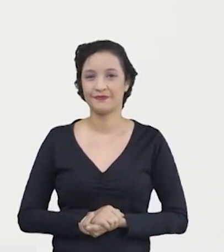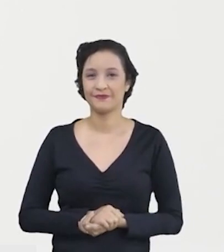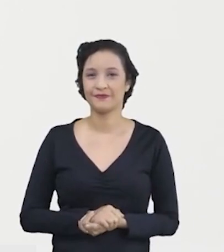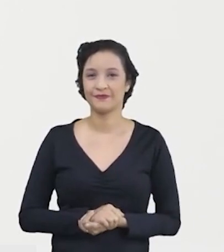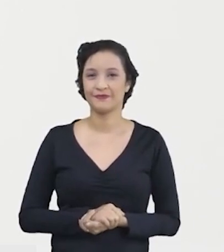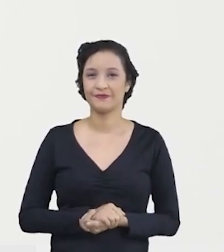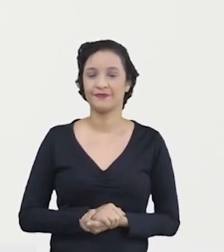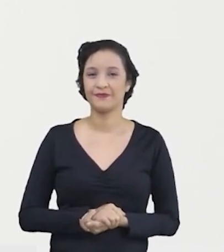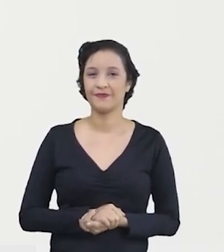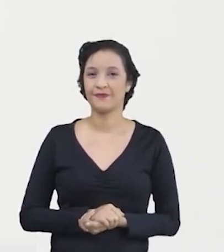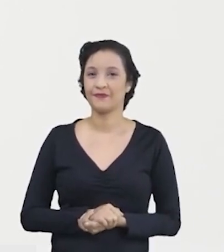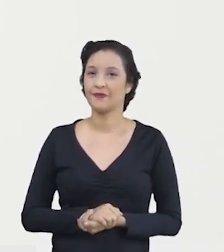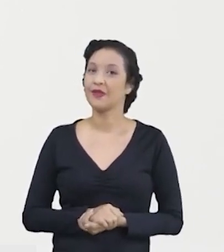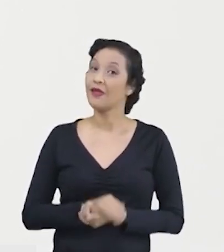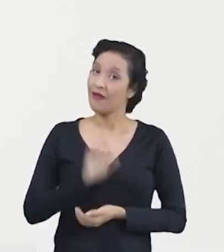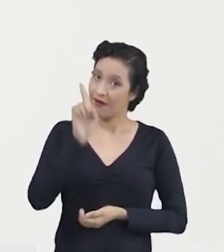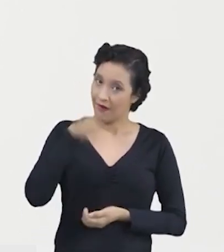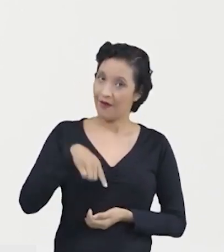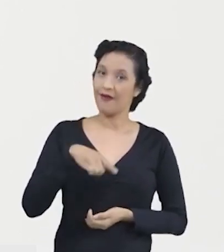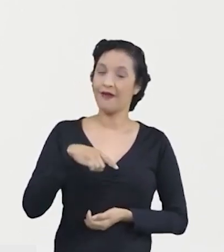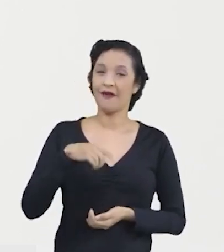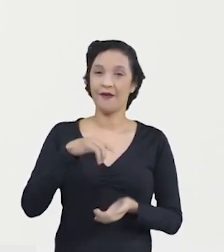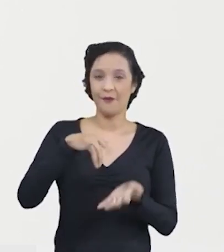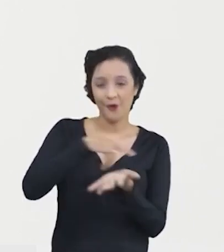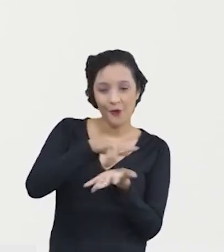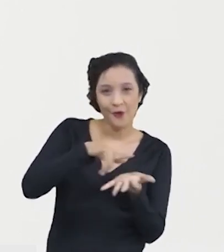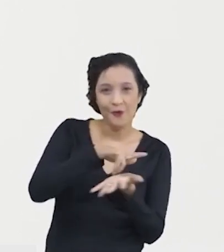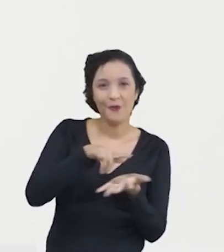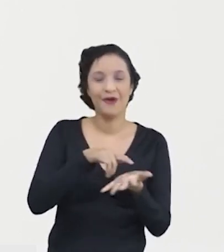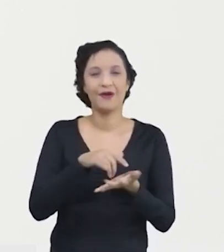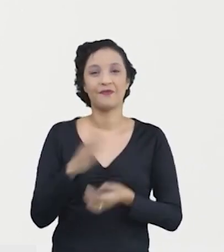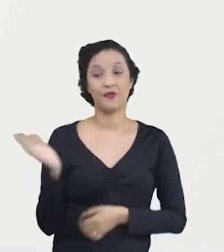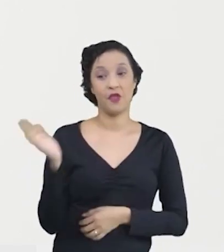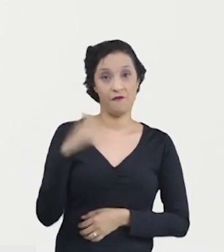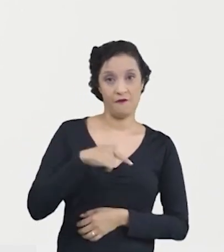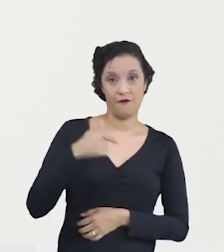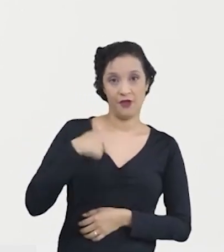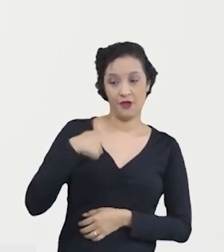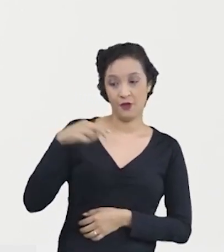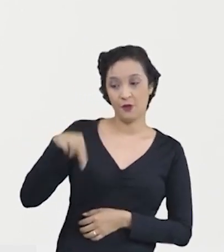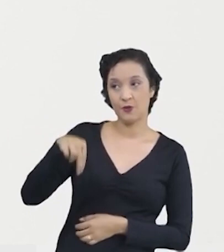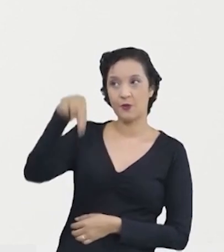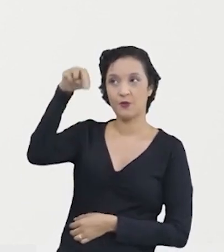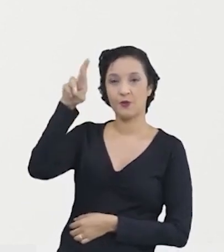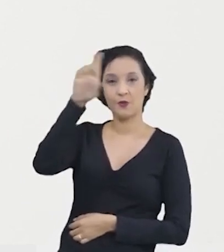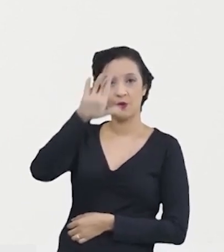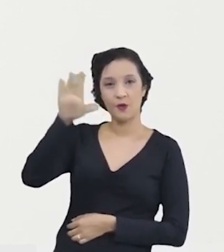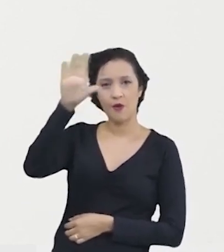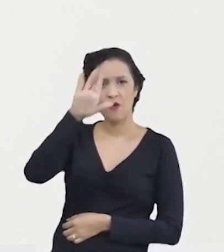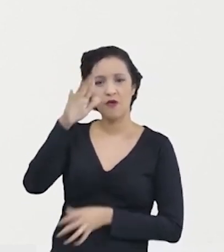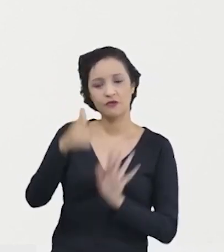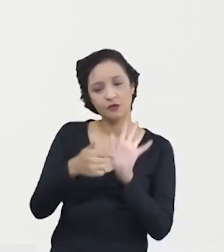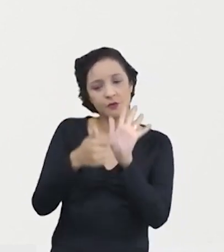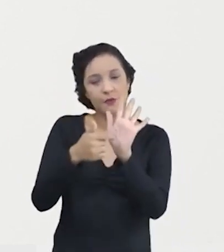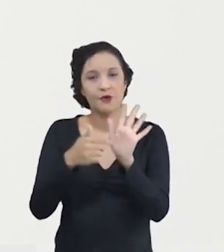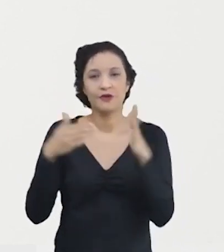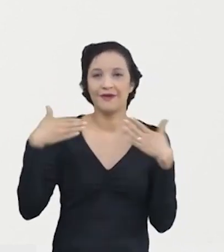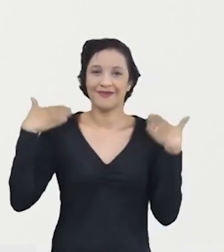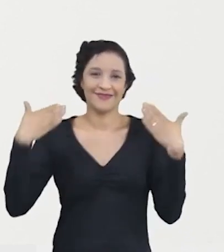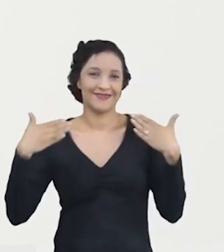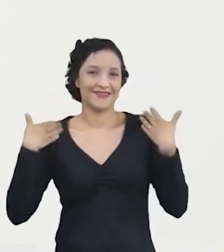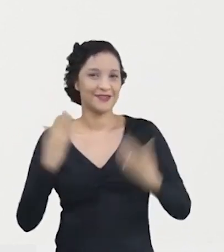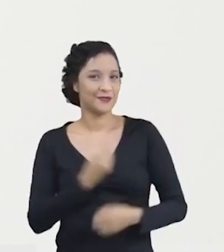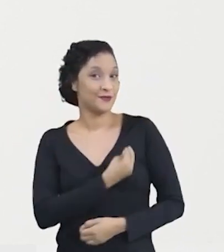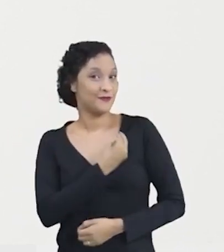para cá. É boi bumbá. Vim do norte, vim trazer a alegria de viver. Quero